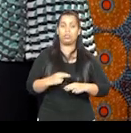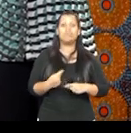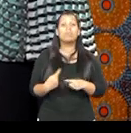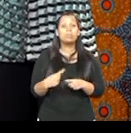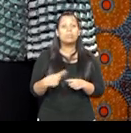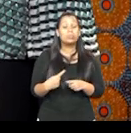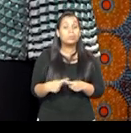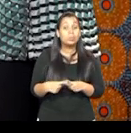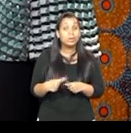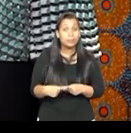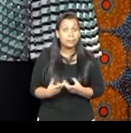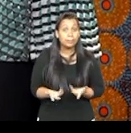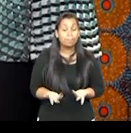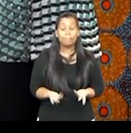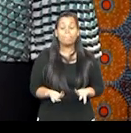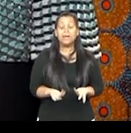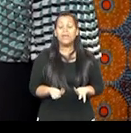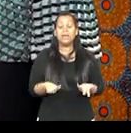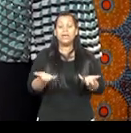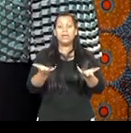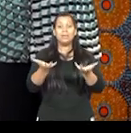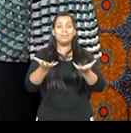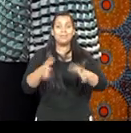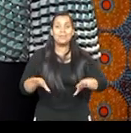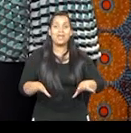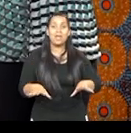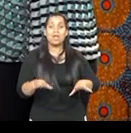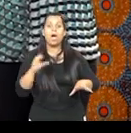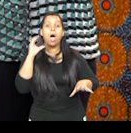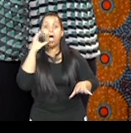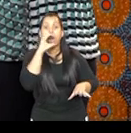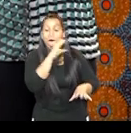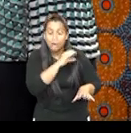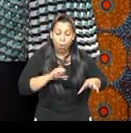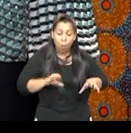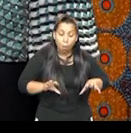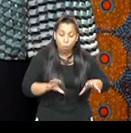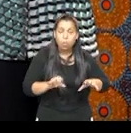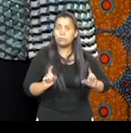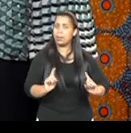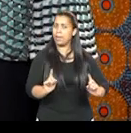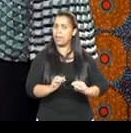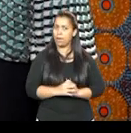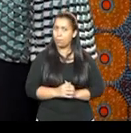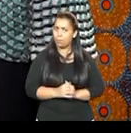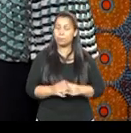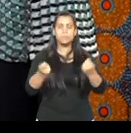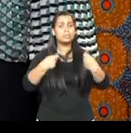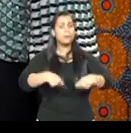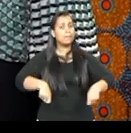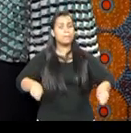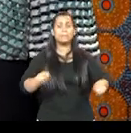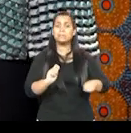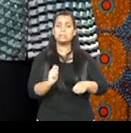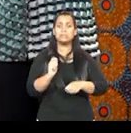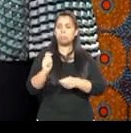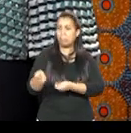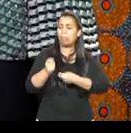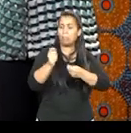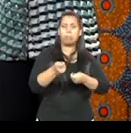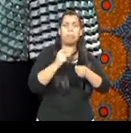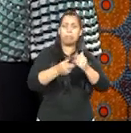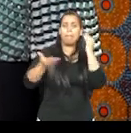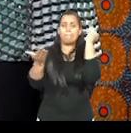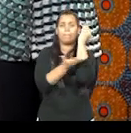tijolo cerâmico, não requer os fornos de alta temperatura, ou seja, nós não precisamos desmatar para